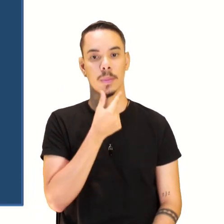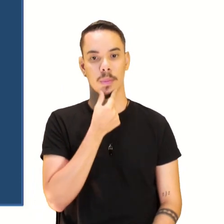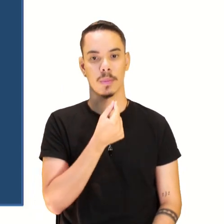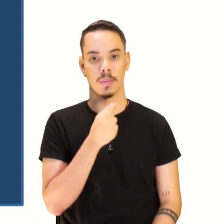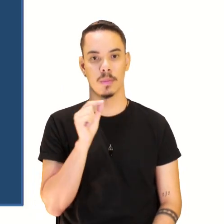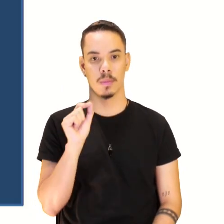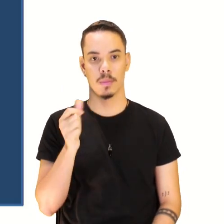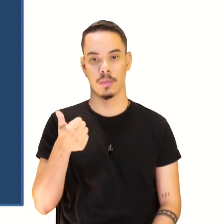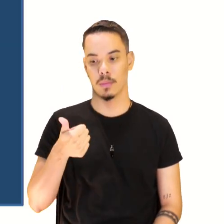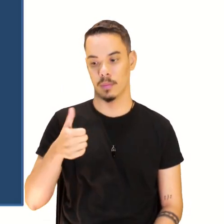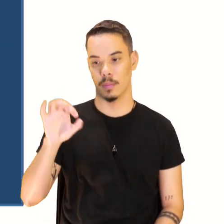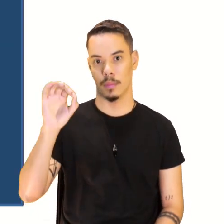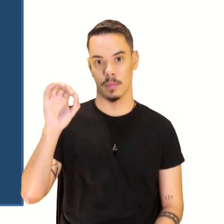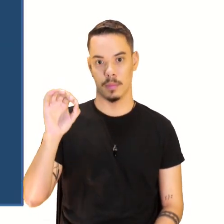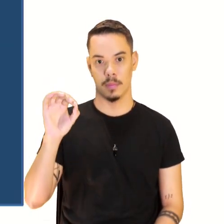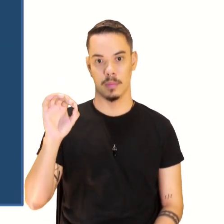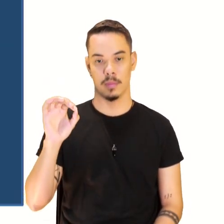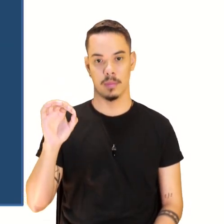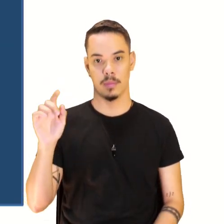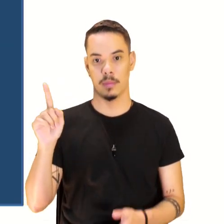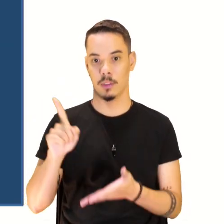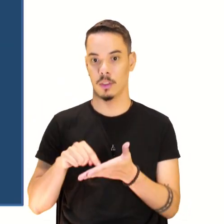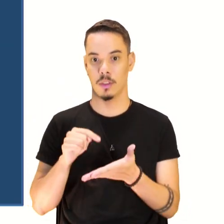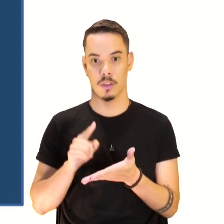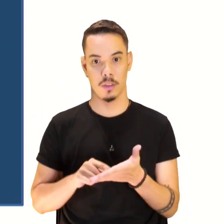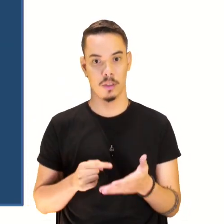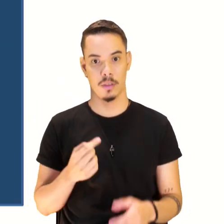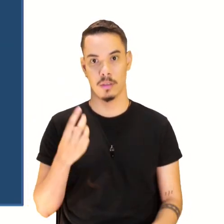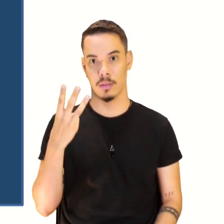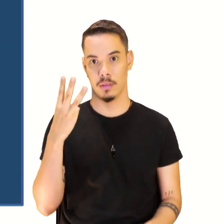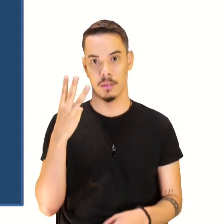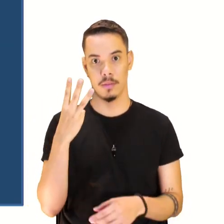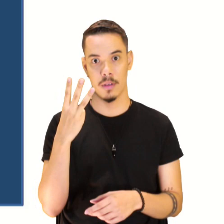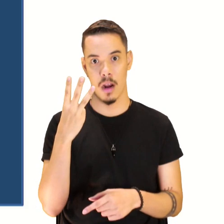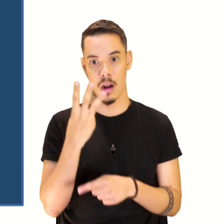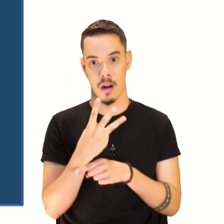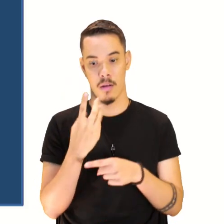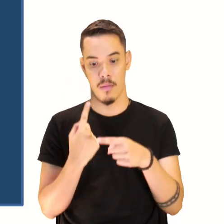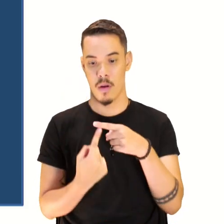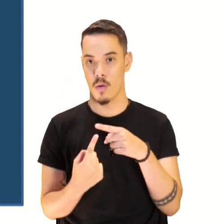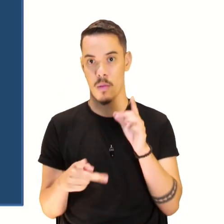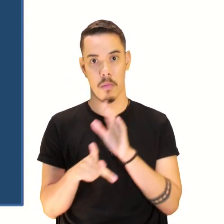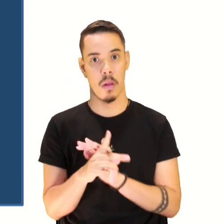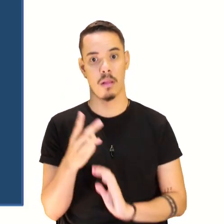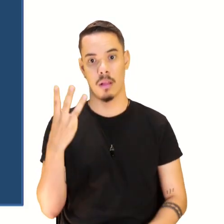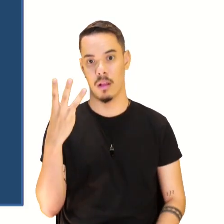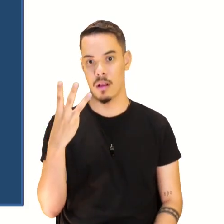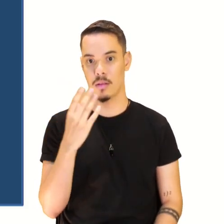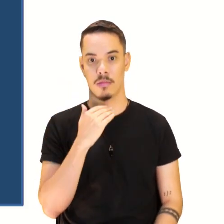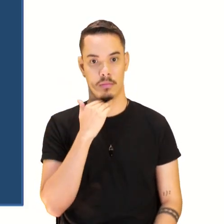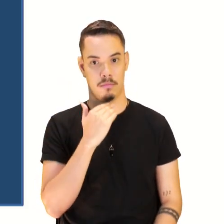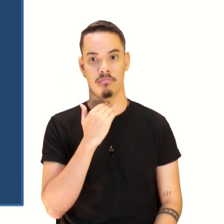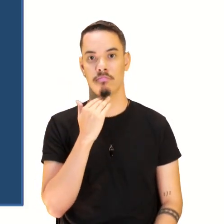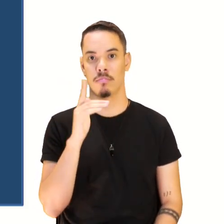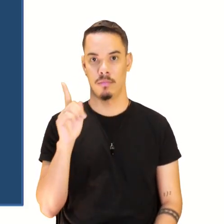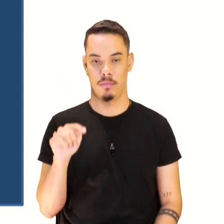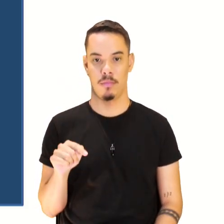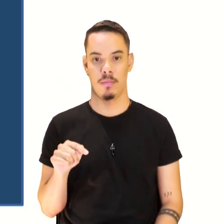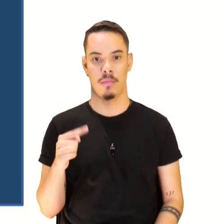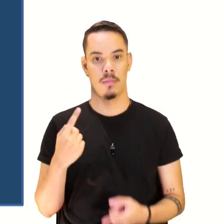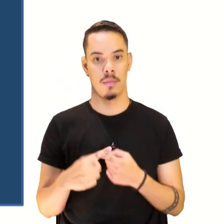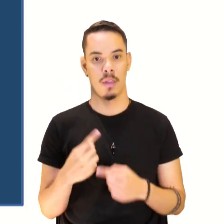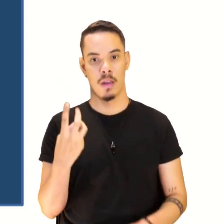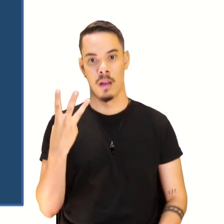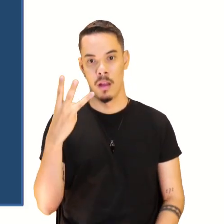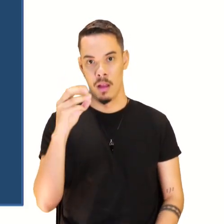10 corta corta o zero e três dividido para um é três Independente de cortar ou não resposta em três né porque 30